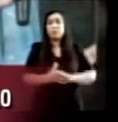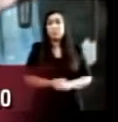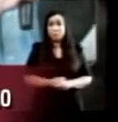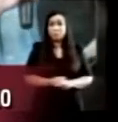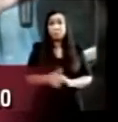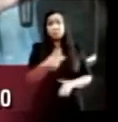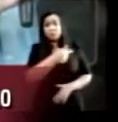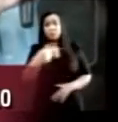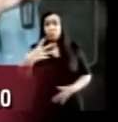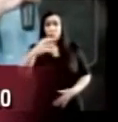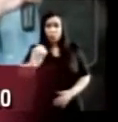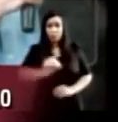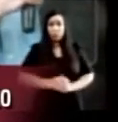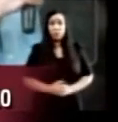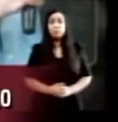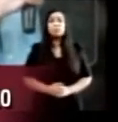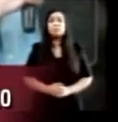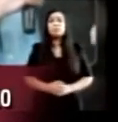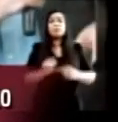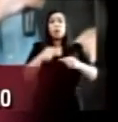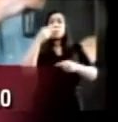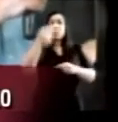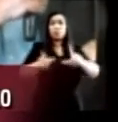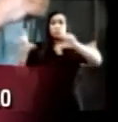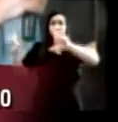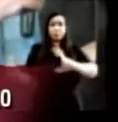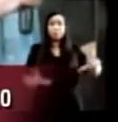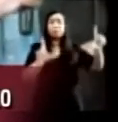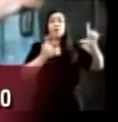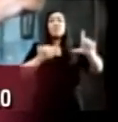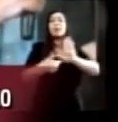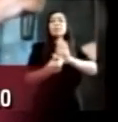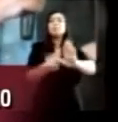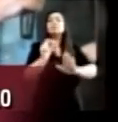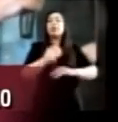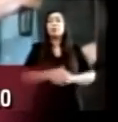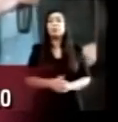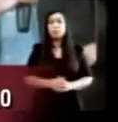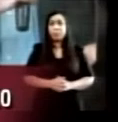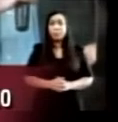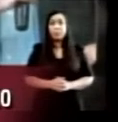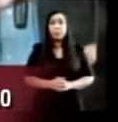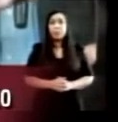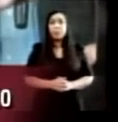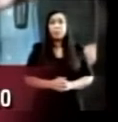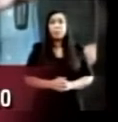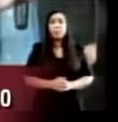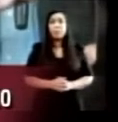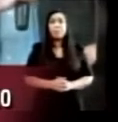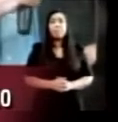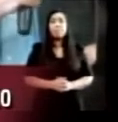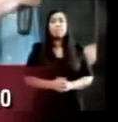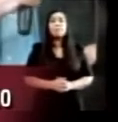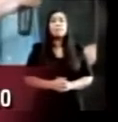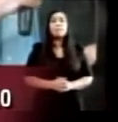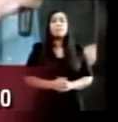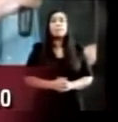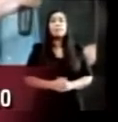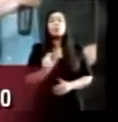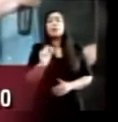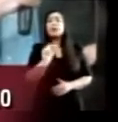40. No próximo slide, nós vamos mostrar a média móvel de